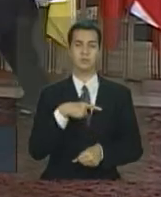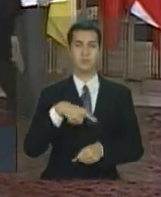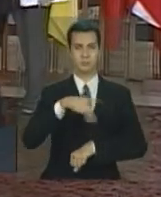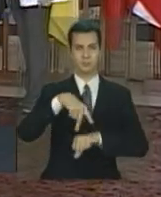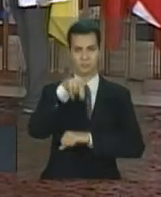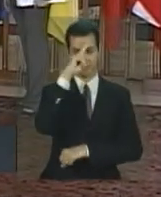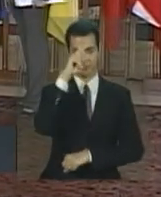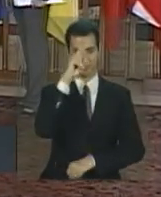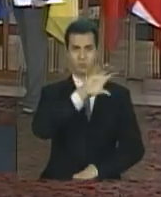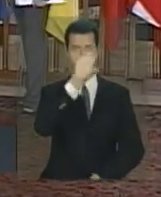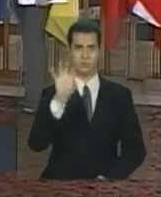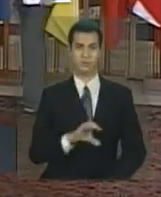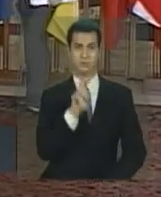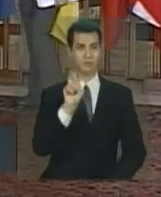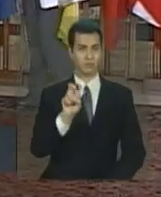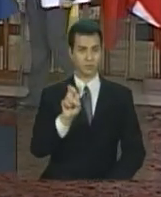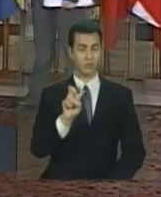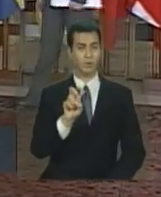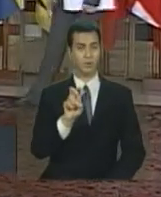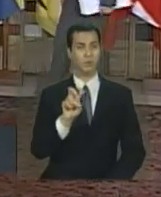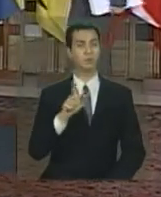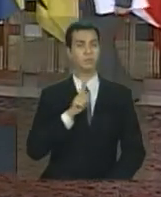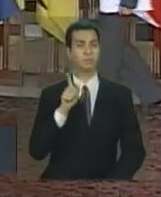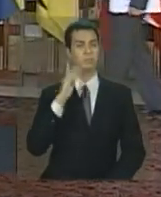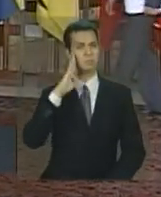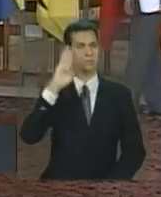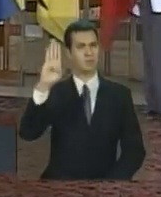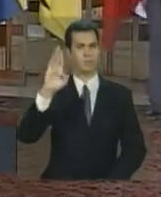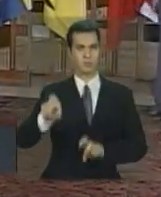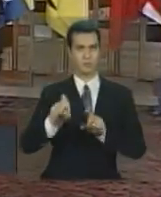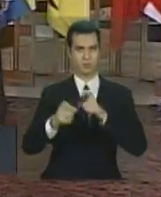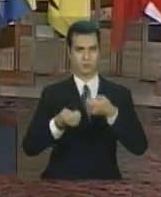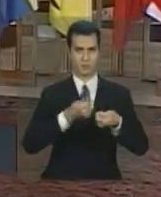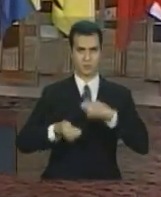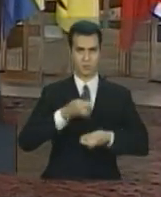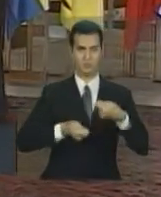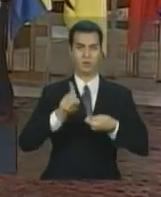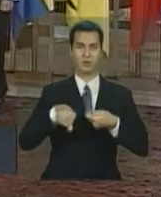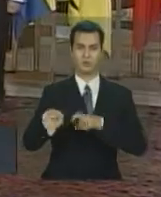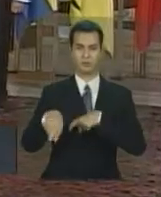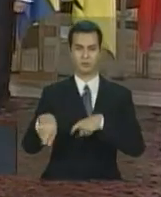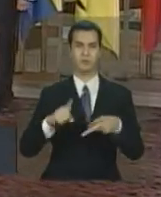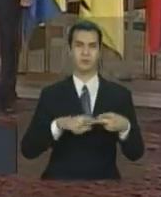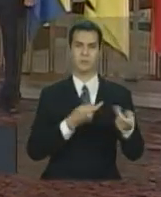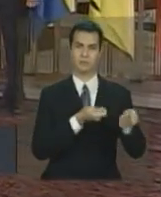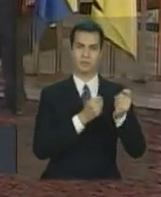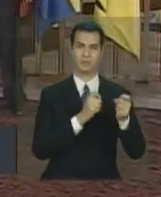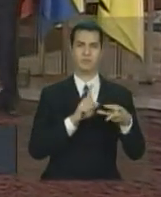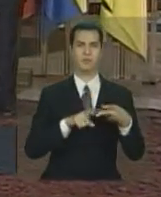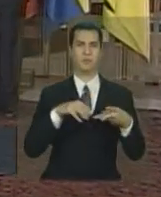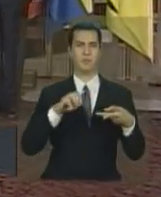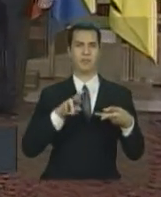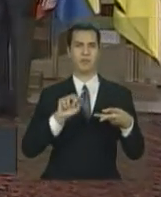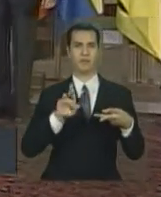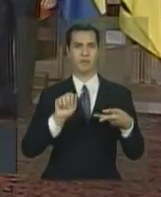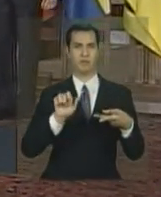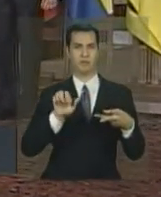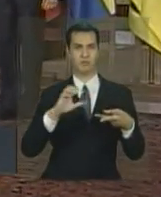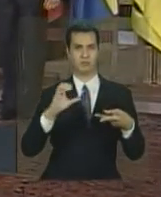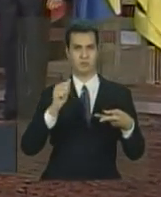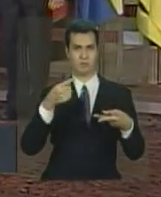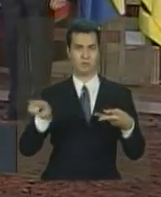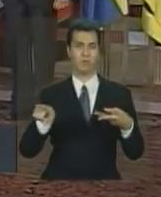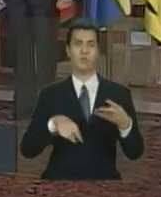principais atividades econômicas incluem a agricultura, a pesca, a exploração mineral e a manufatura